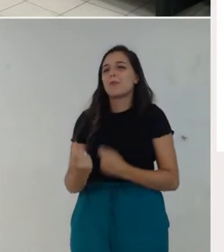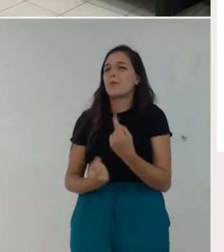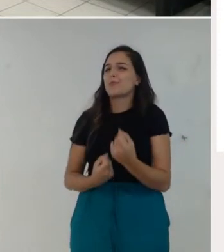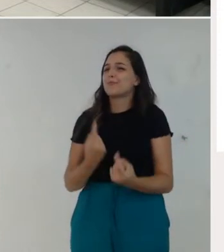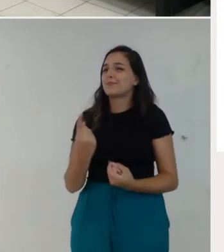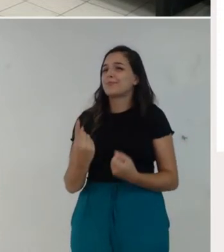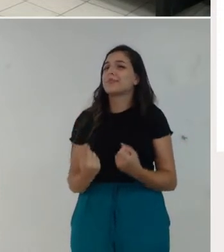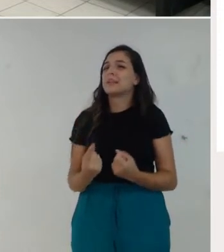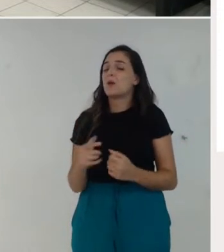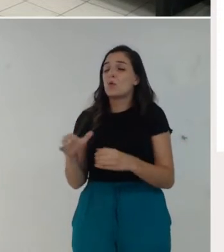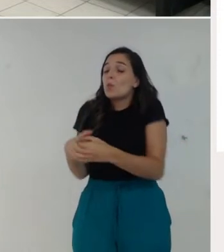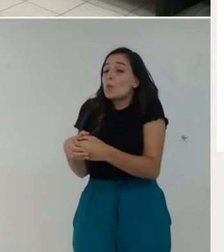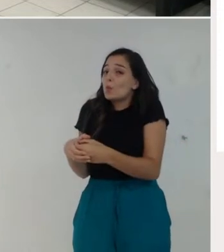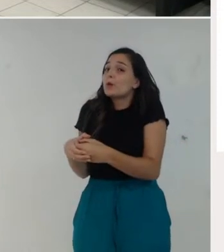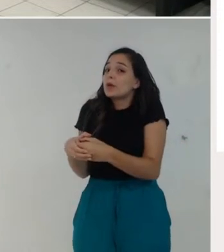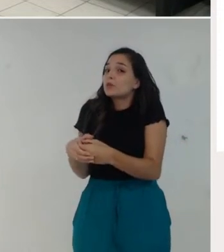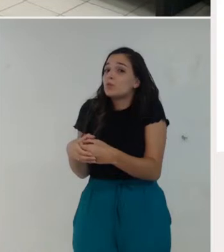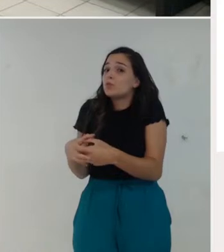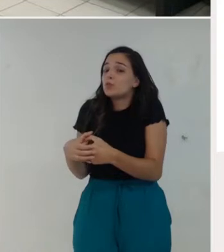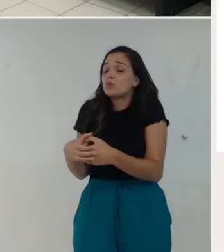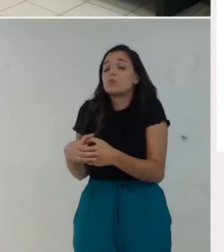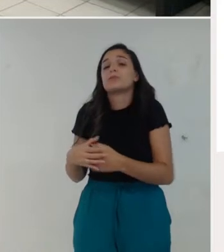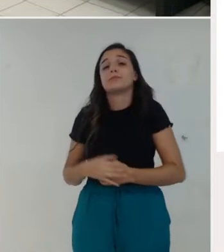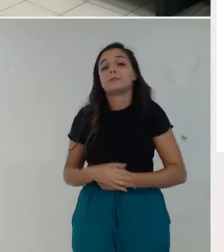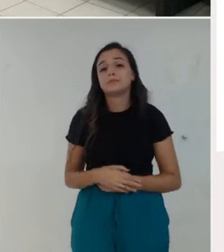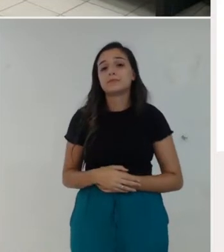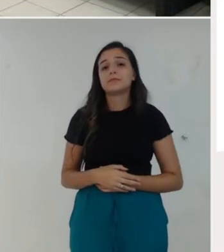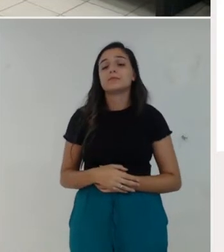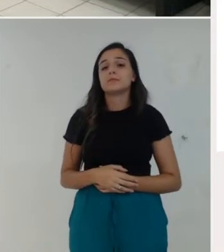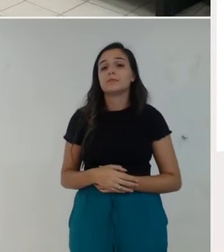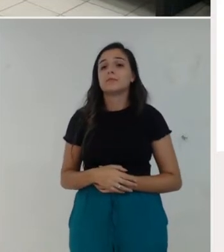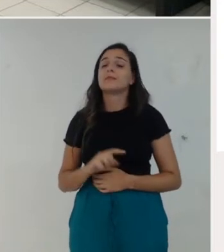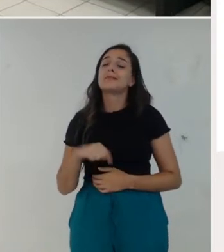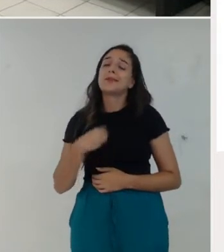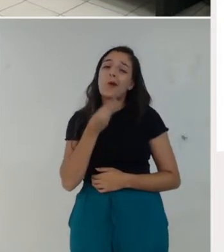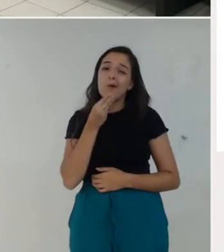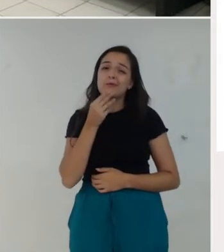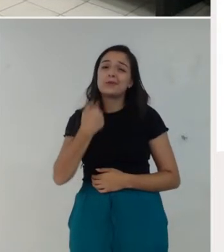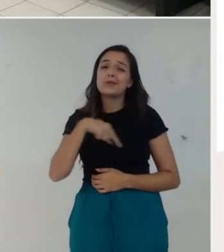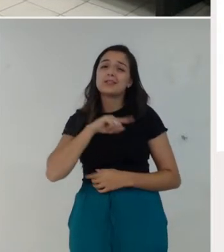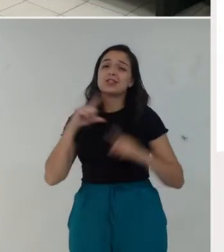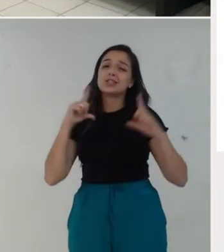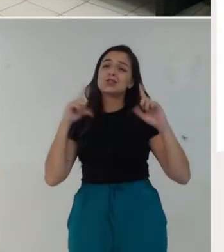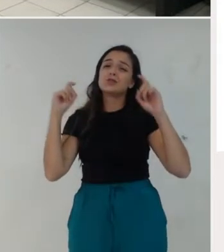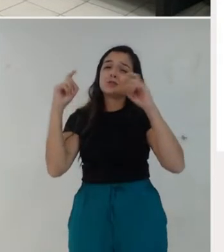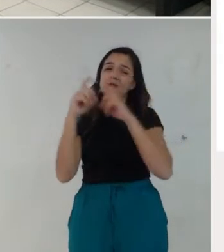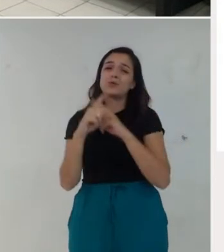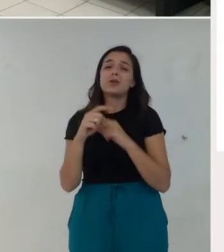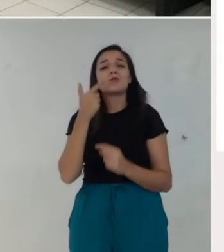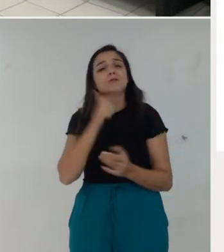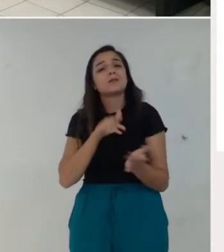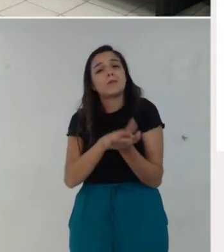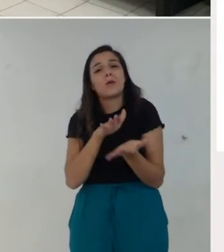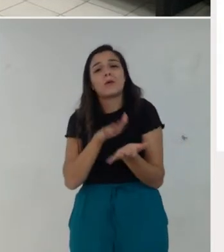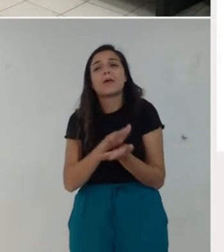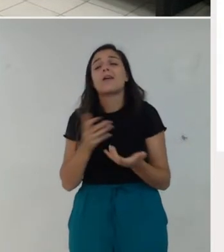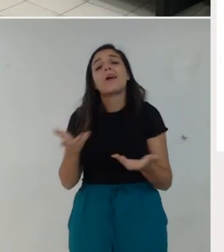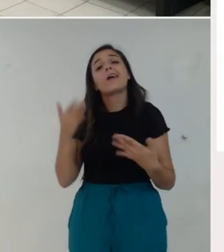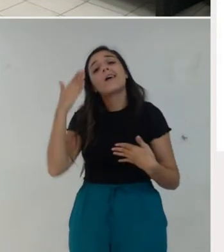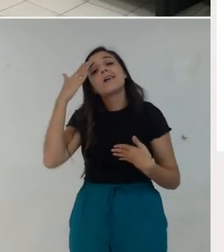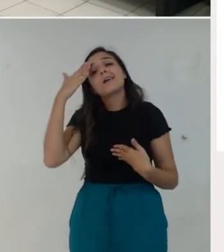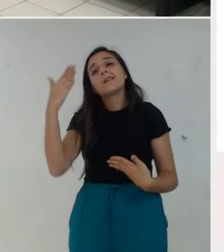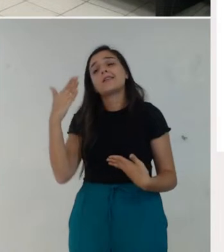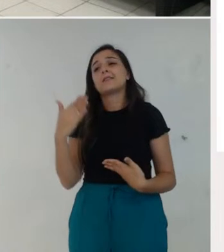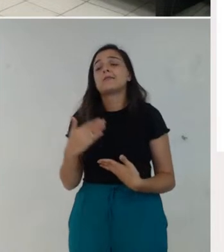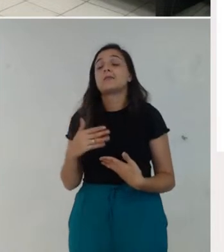precisaria enfatizar isso. Então, claro que a gente tinha as dificuldades para publicar. E aqui eu também quero agradecer, para